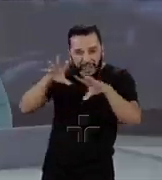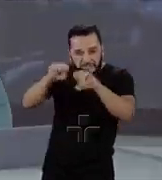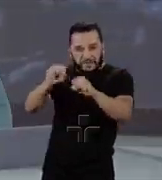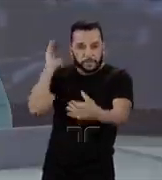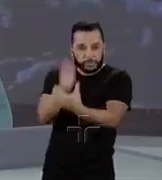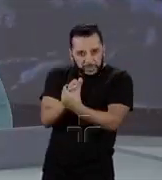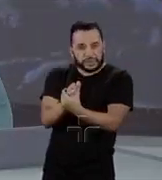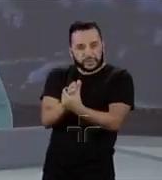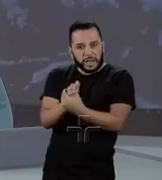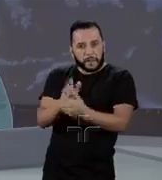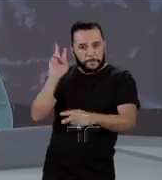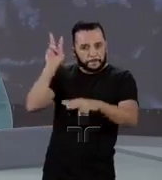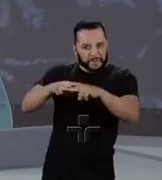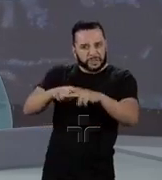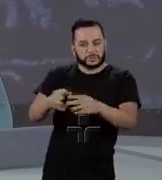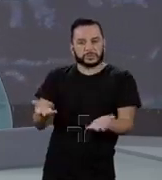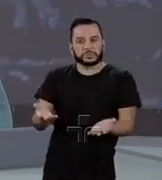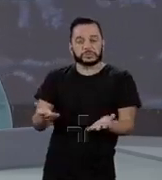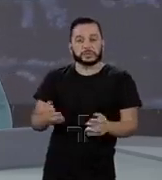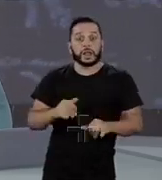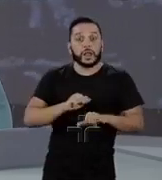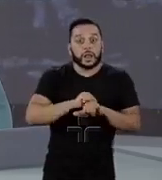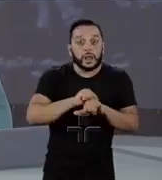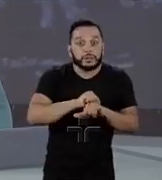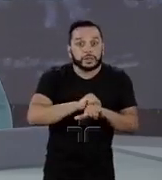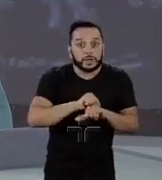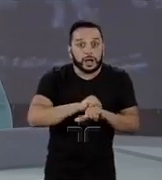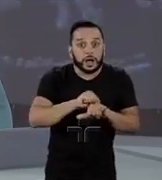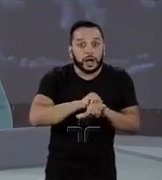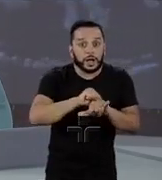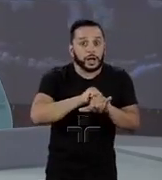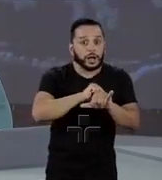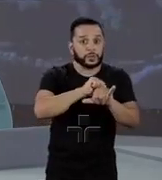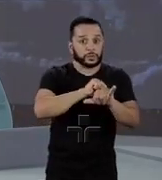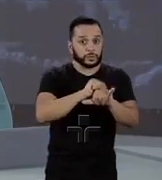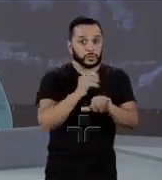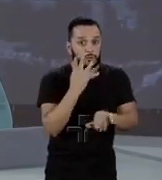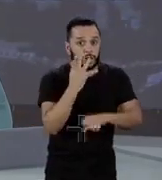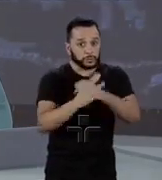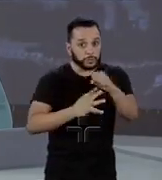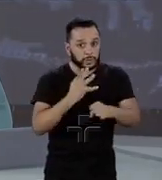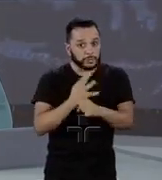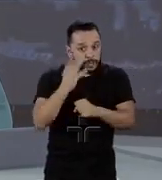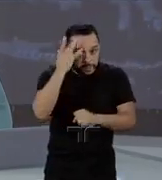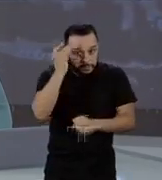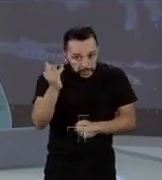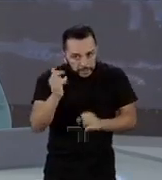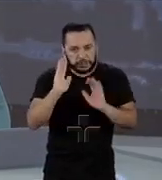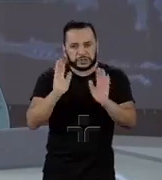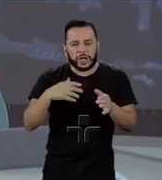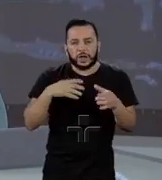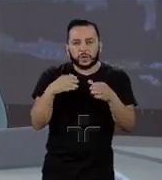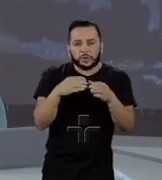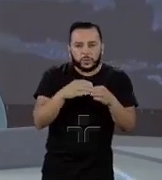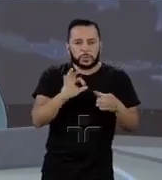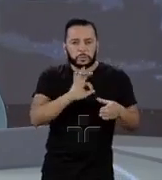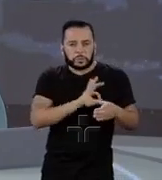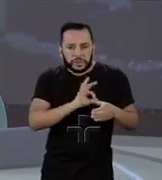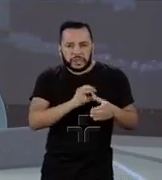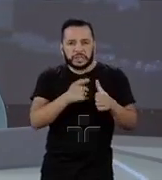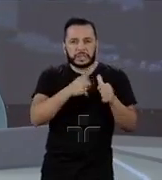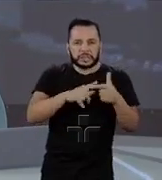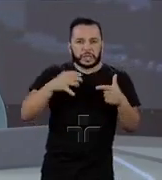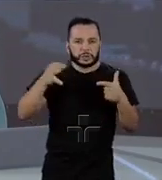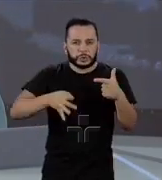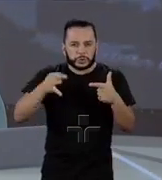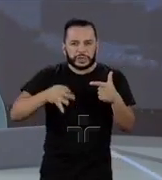Lava Jato completa 4 anos amanhã e desde ontem a força-tarefa formada por procuradores, delegados da Polícia Federal e também a Procuradoria-Geral da